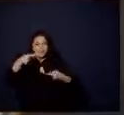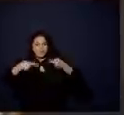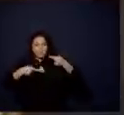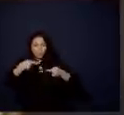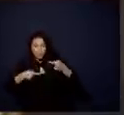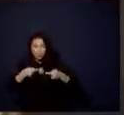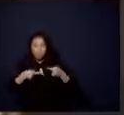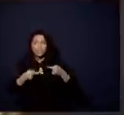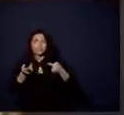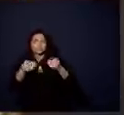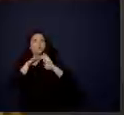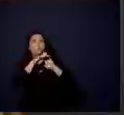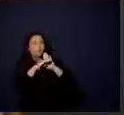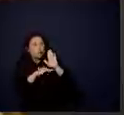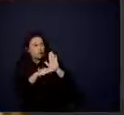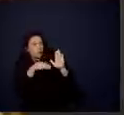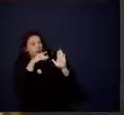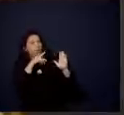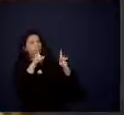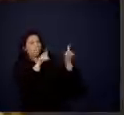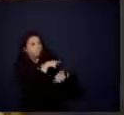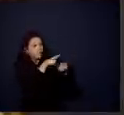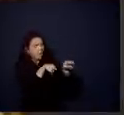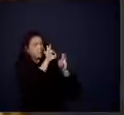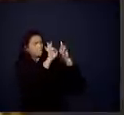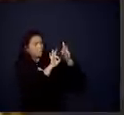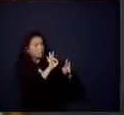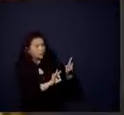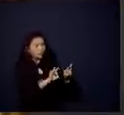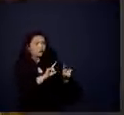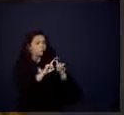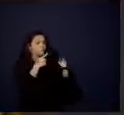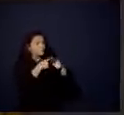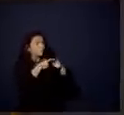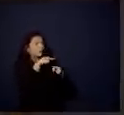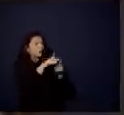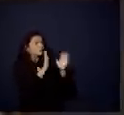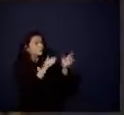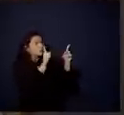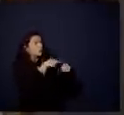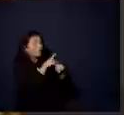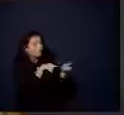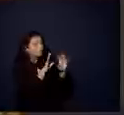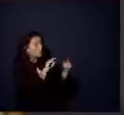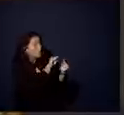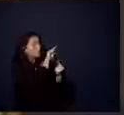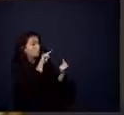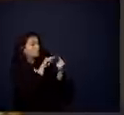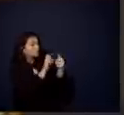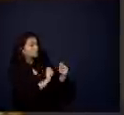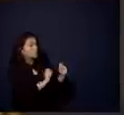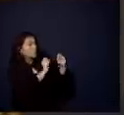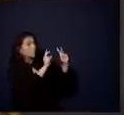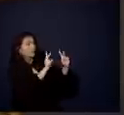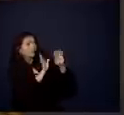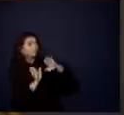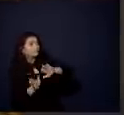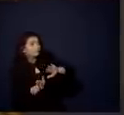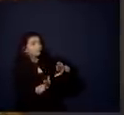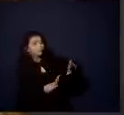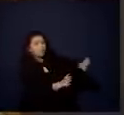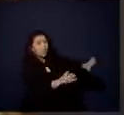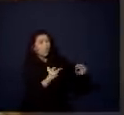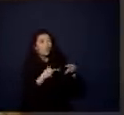uma um ponto negativo né mas às vezes aquela política ela já atingiu o objetivo que se esperava E aí você